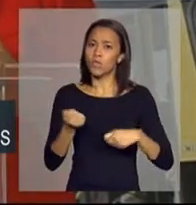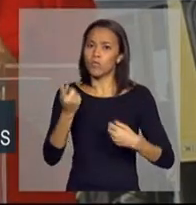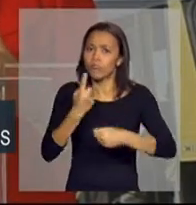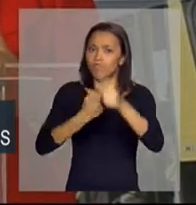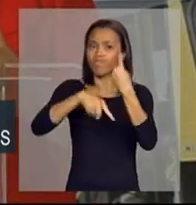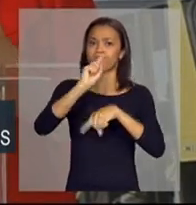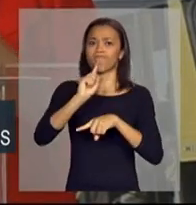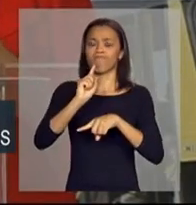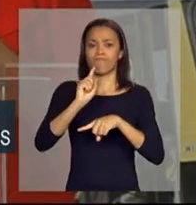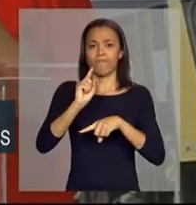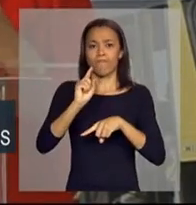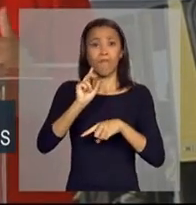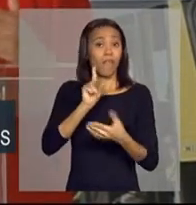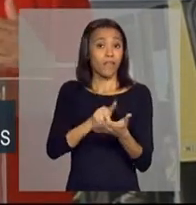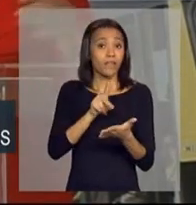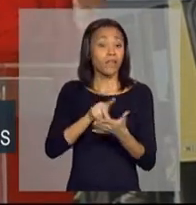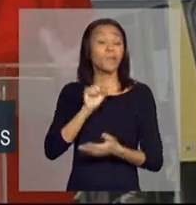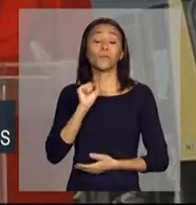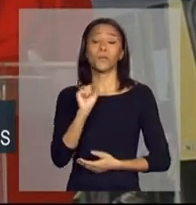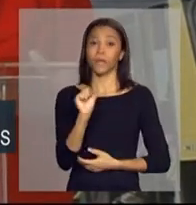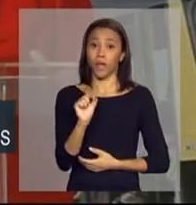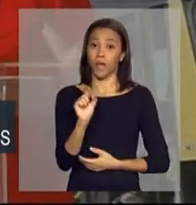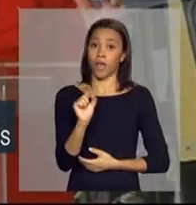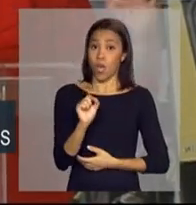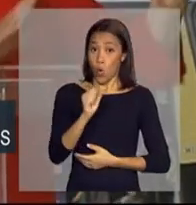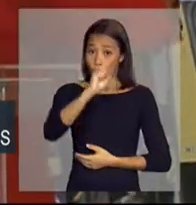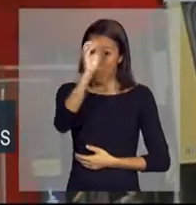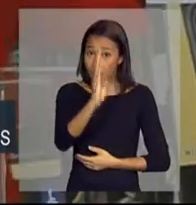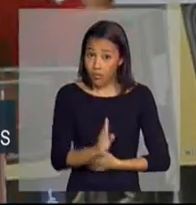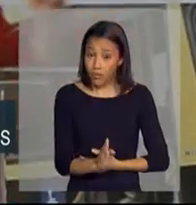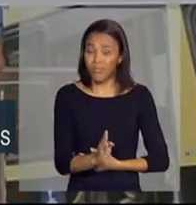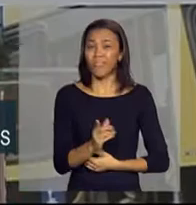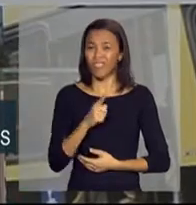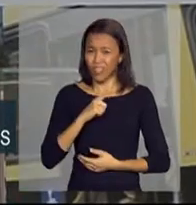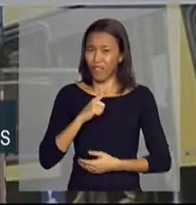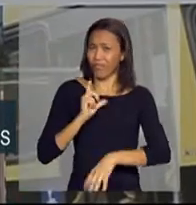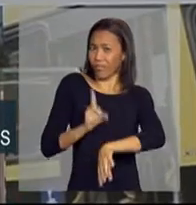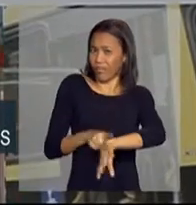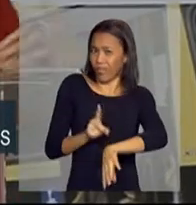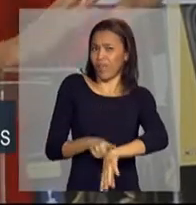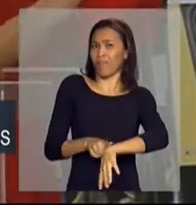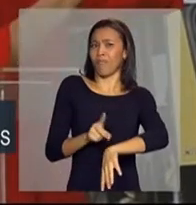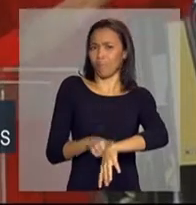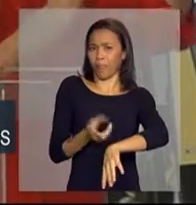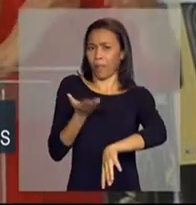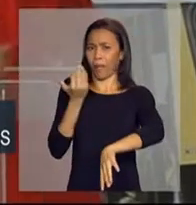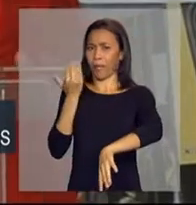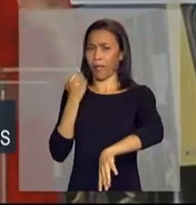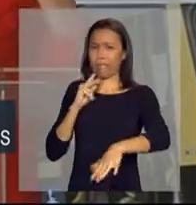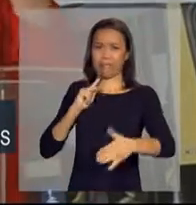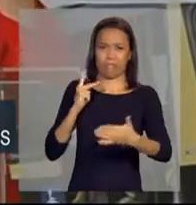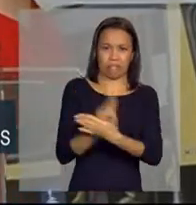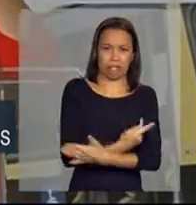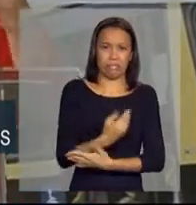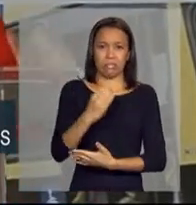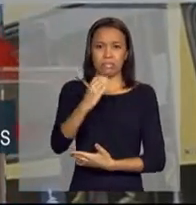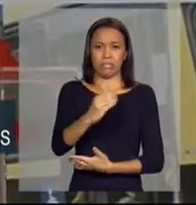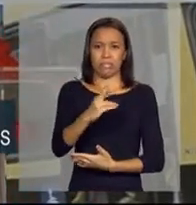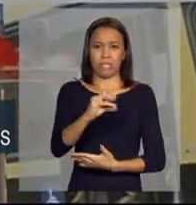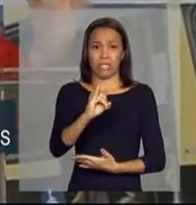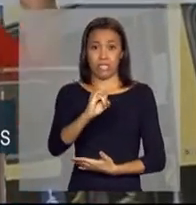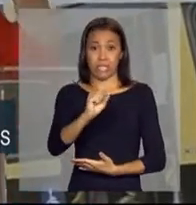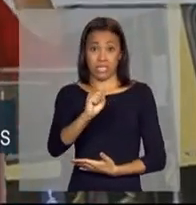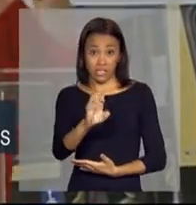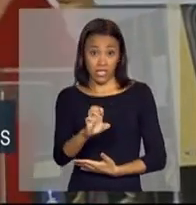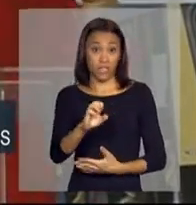Porque a verdade é a seguinte: o Brasil teve um período, quando ele entrou em crise, em